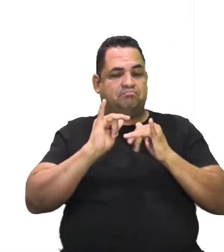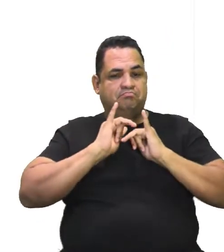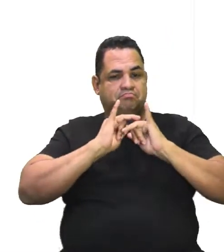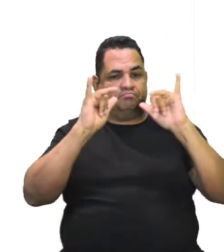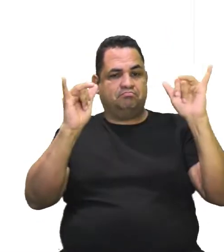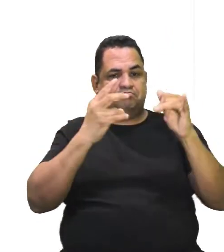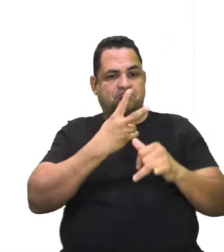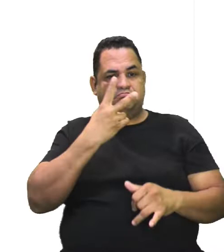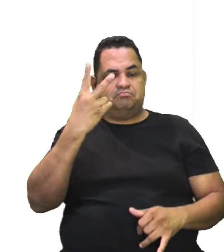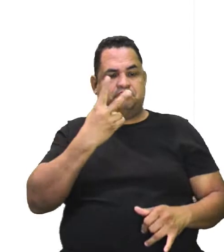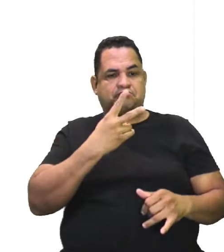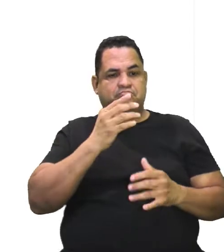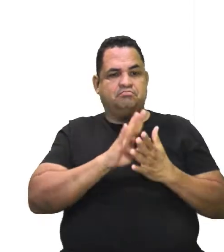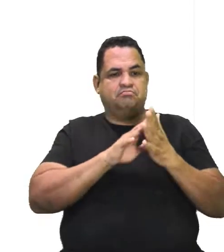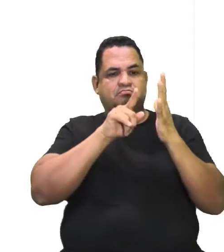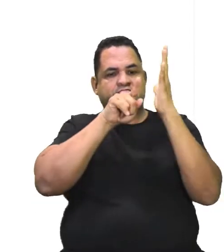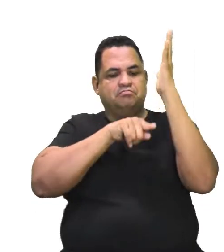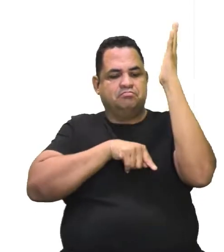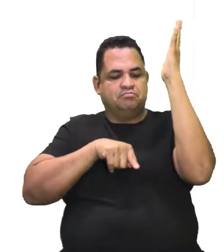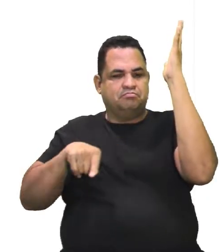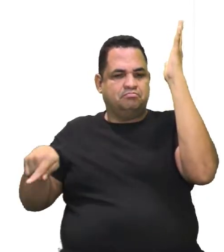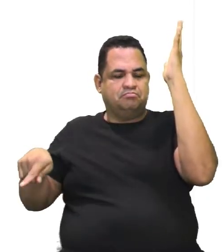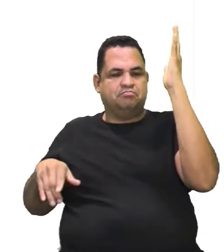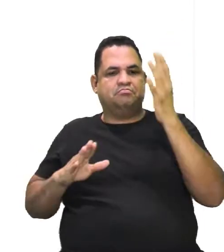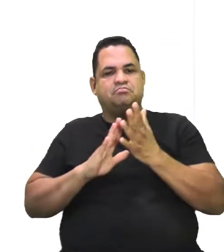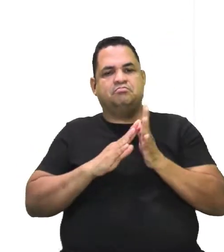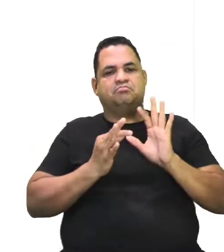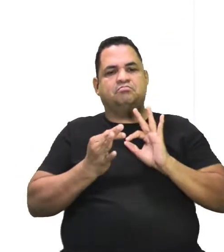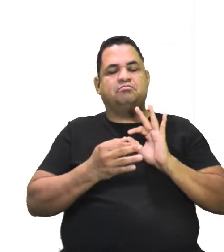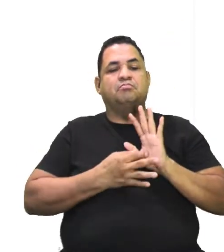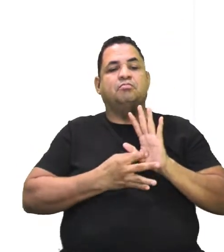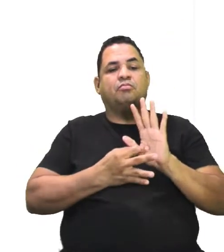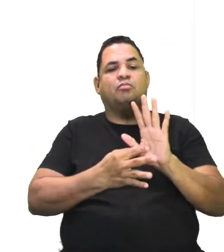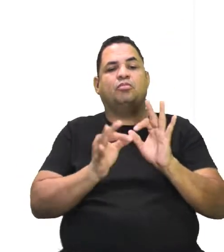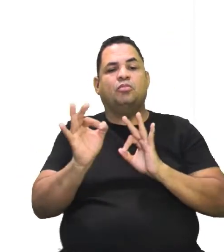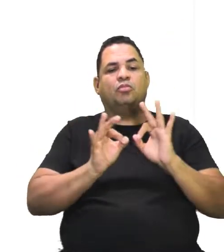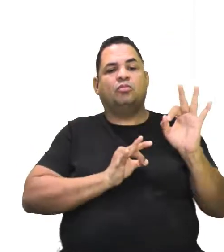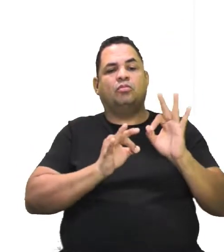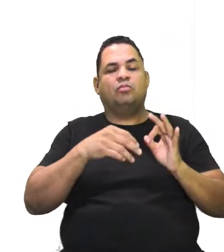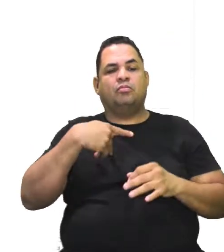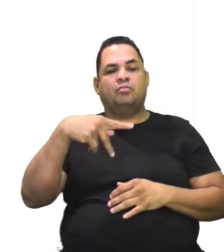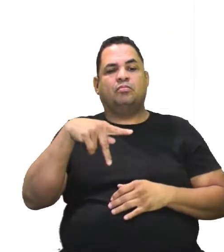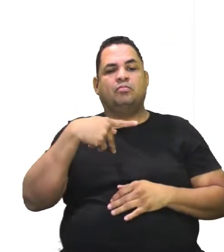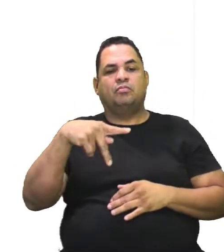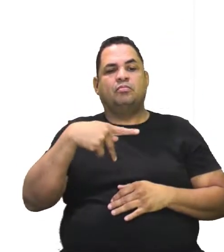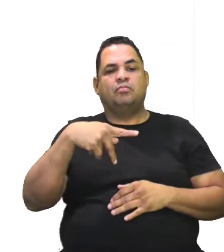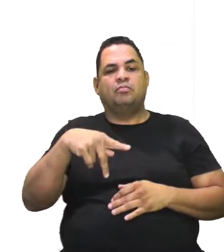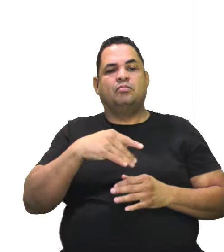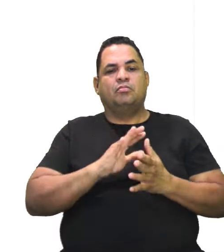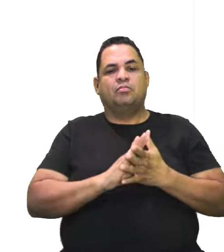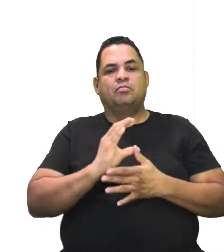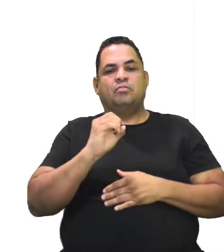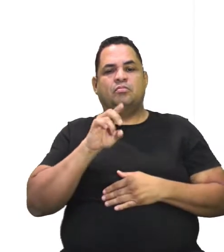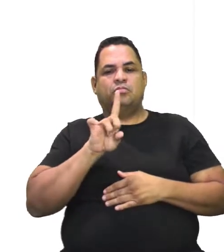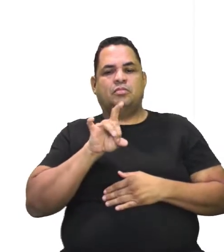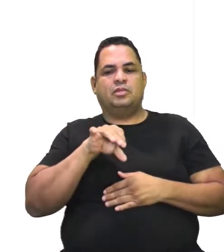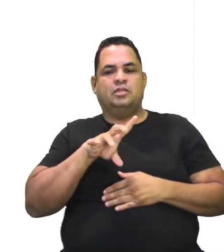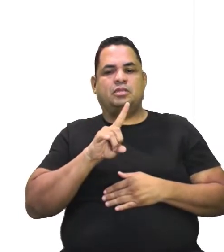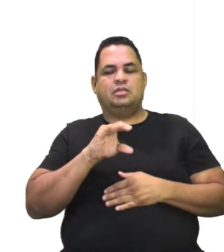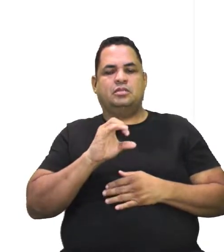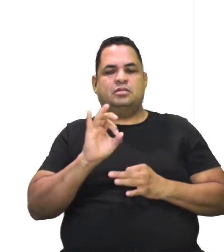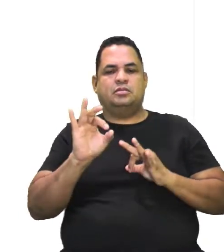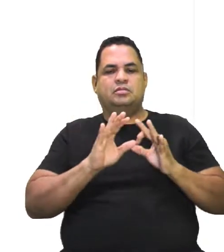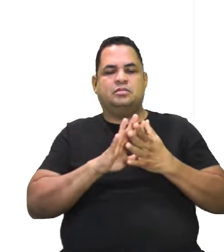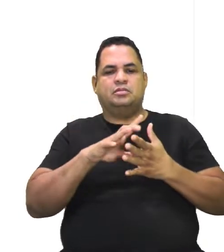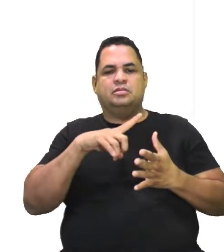a gente tem as 2 coordenadas, né? Tananã, a gente monta um parzinho. E esse par é chamado de par ordenado,